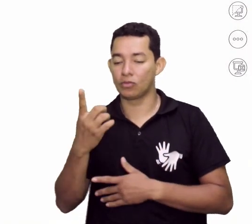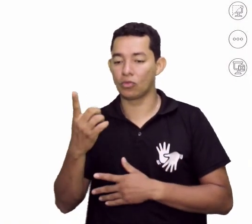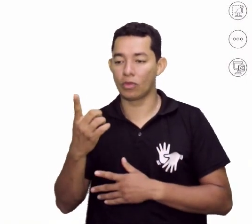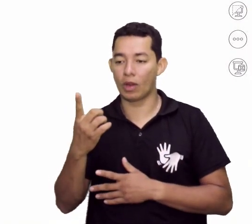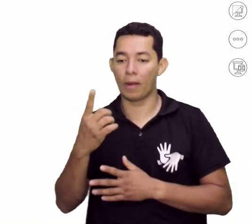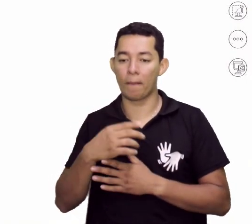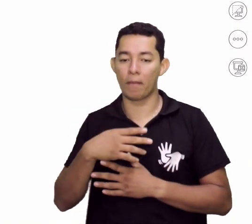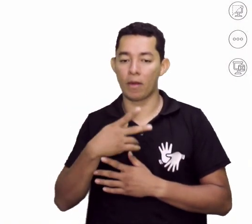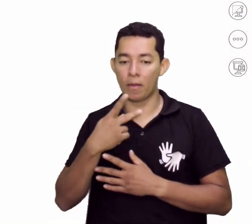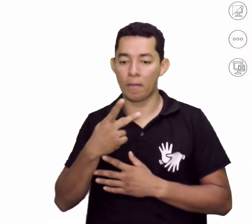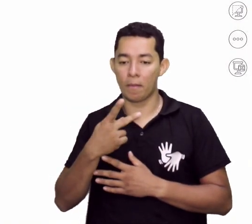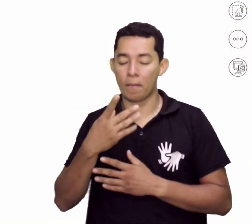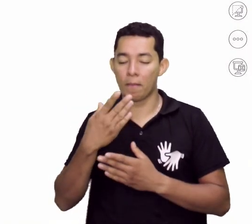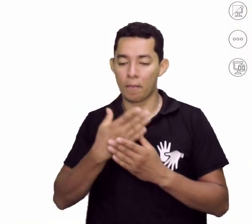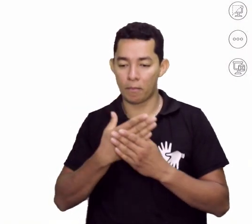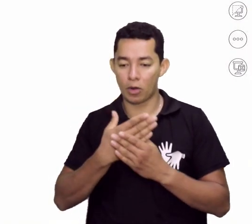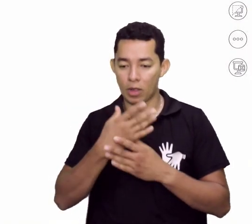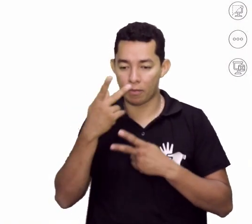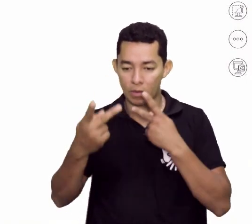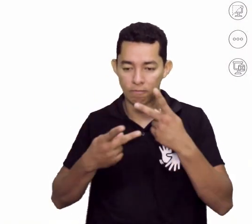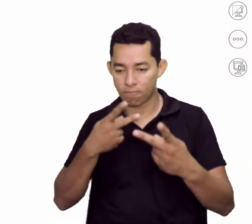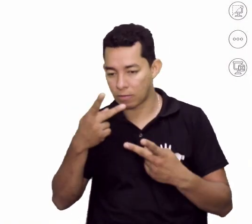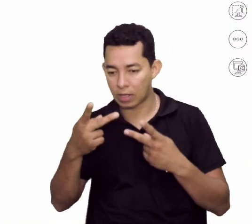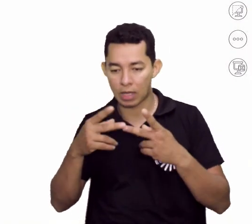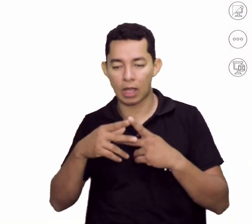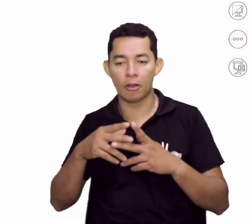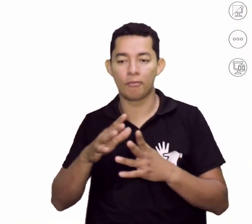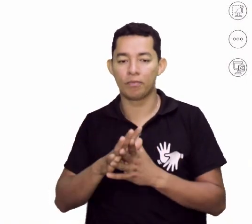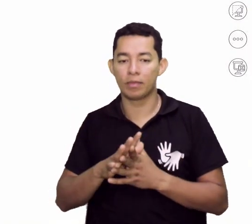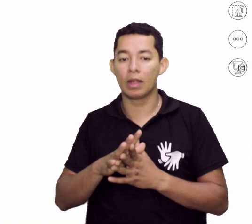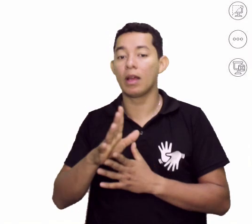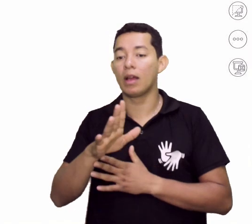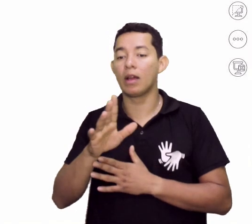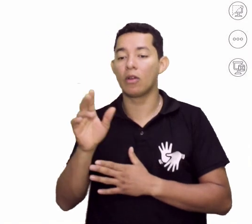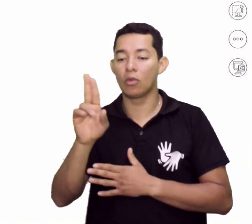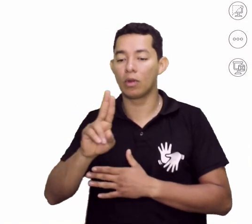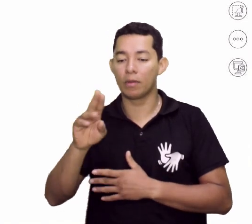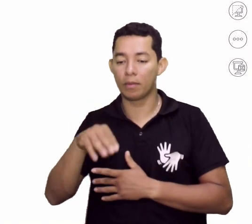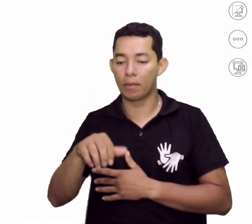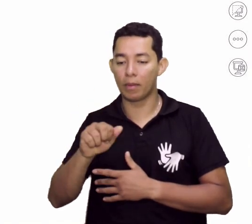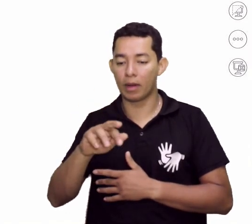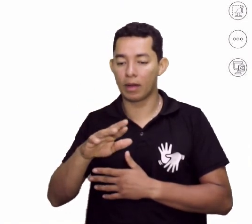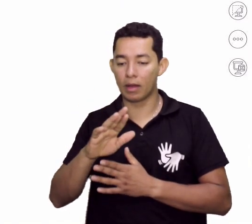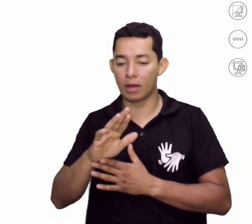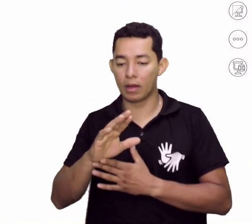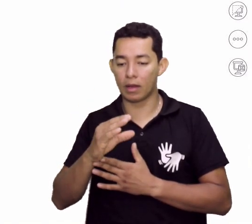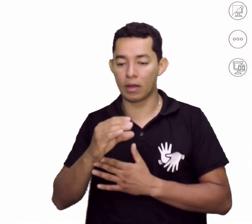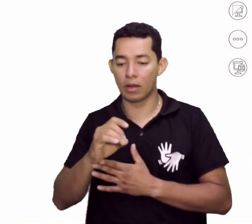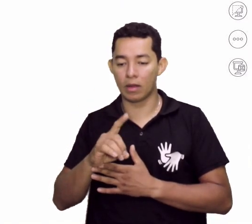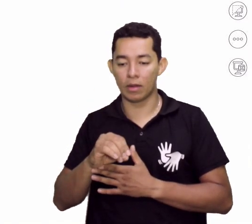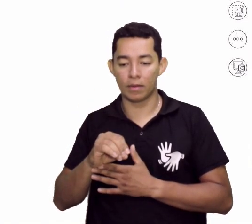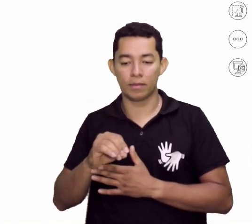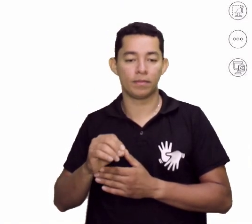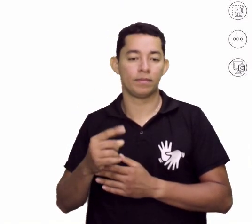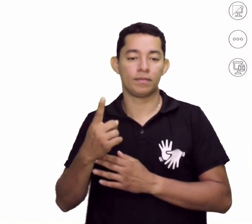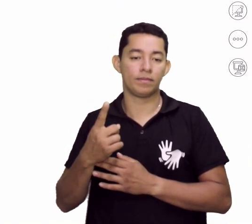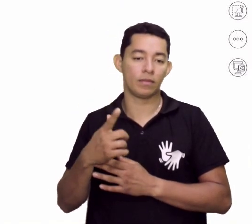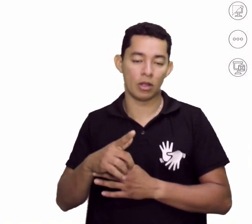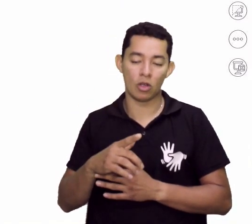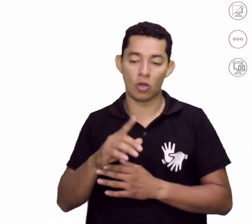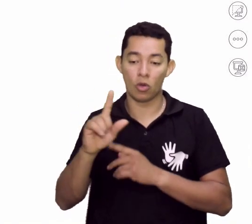a fonte, né, que foi usada pelo Marcel Duchamp. Né? Então, nosso último movimento,